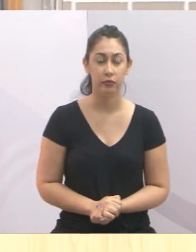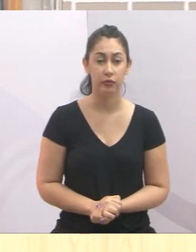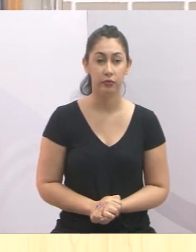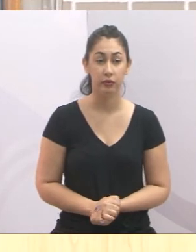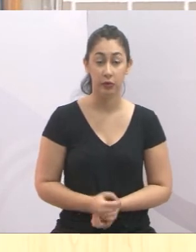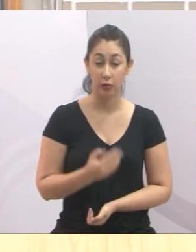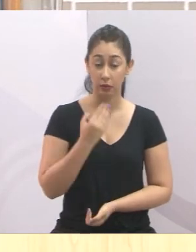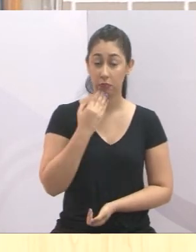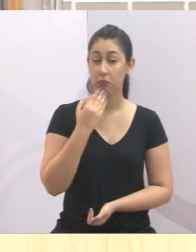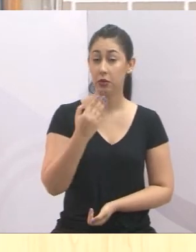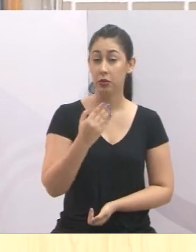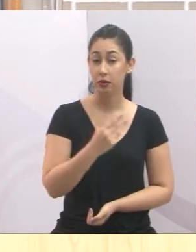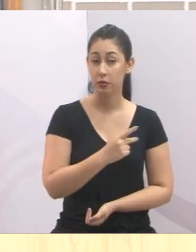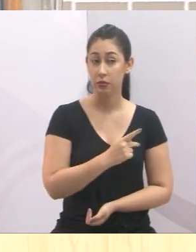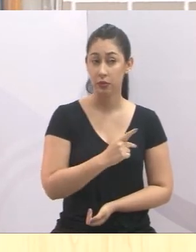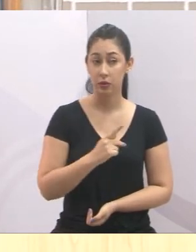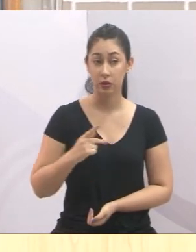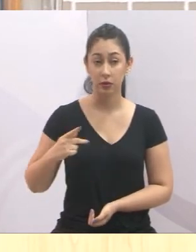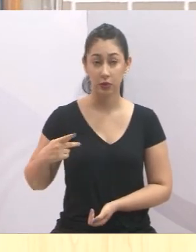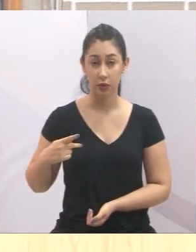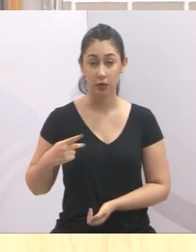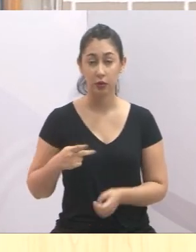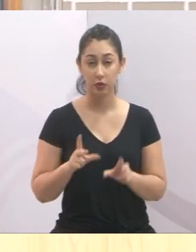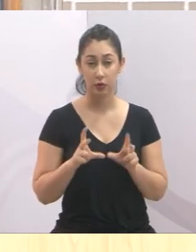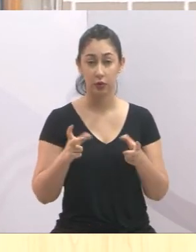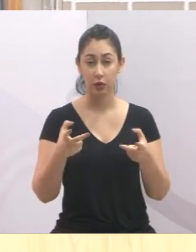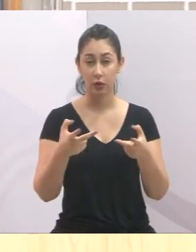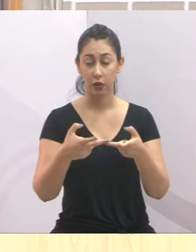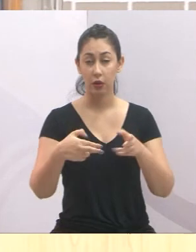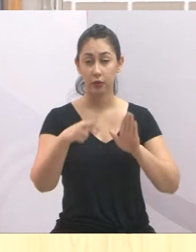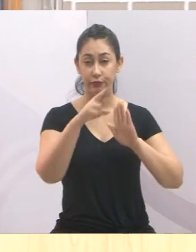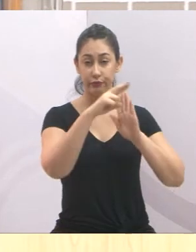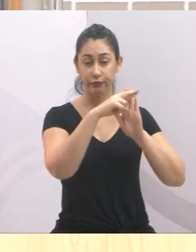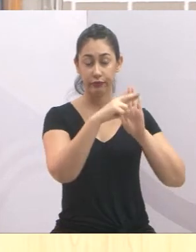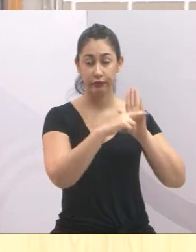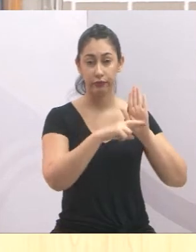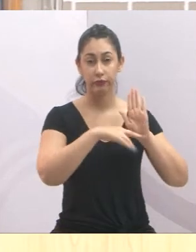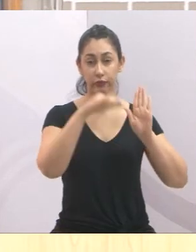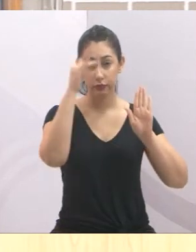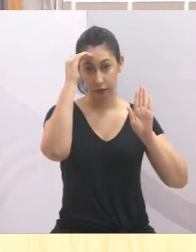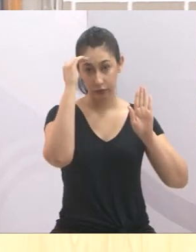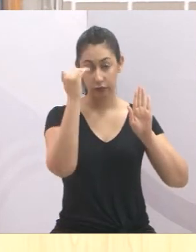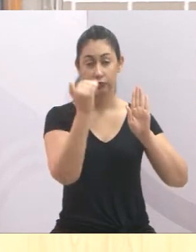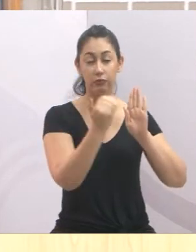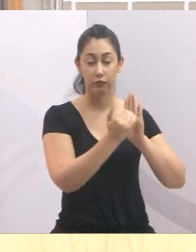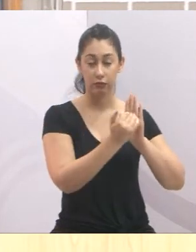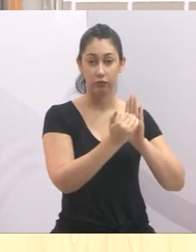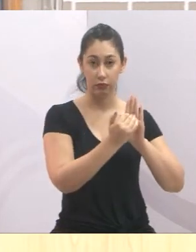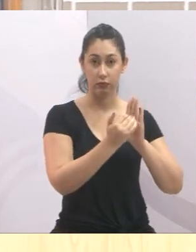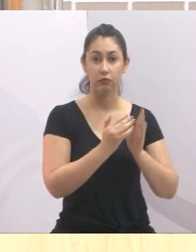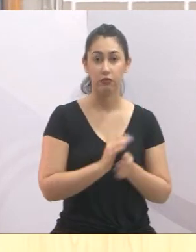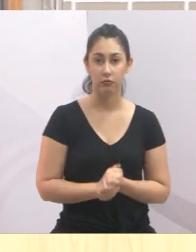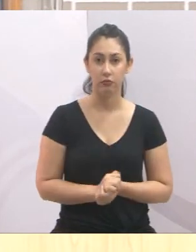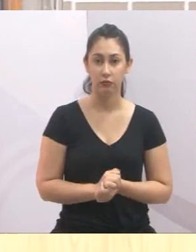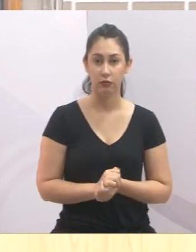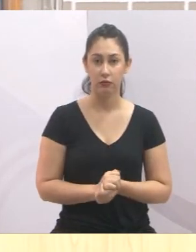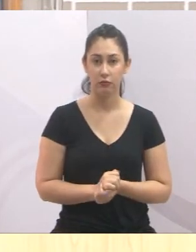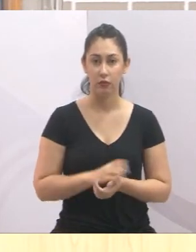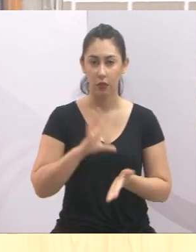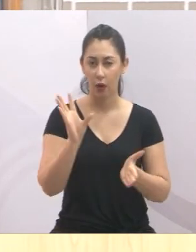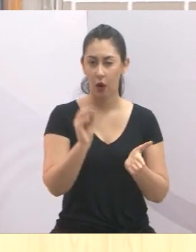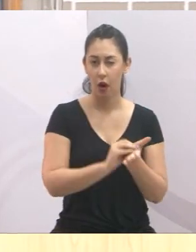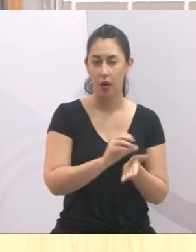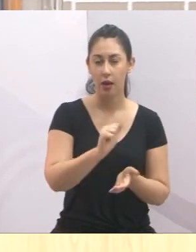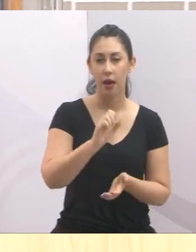Requeremos o excelentíssimo senhor presidente dessa casa, cumpridas as formalidades regimentais, seja constado na ata do trabalho